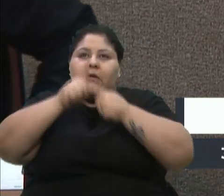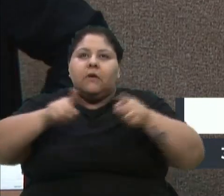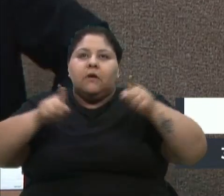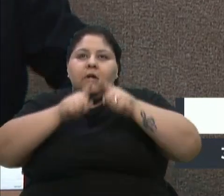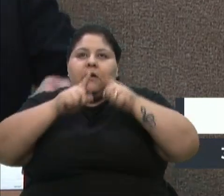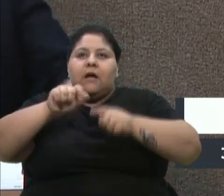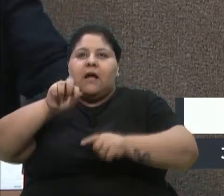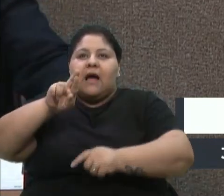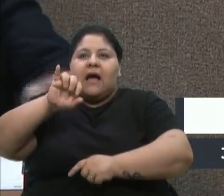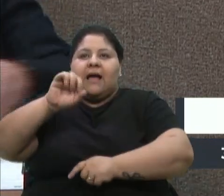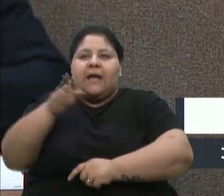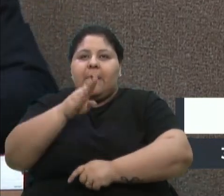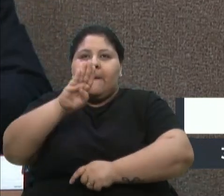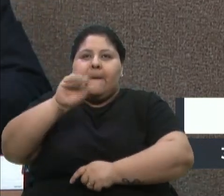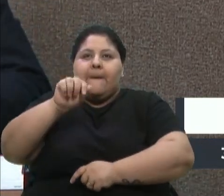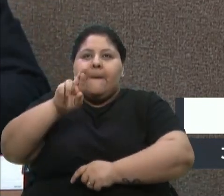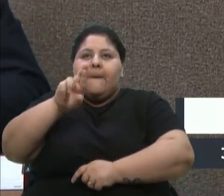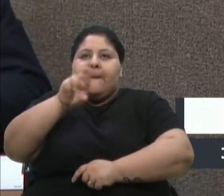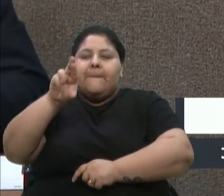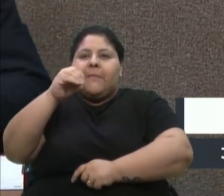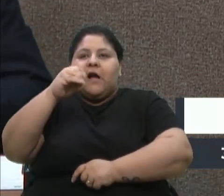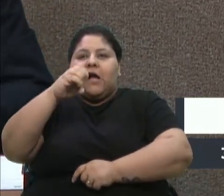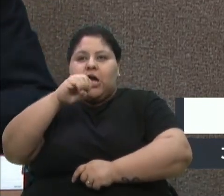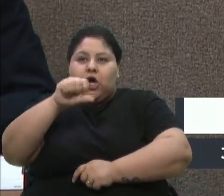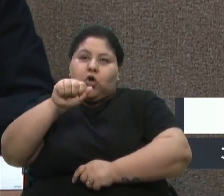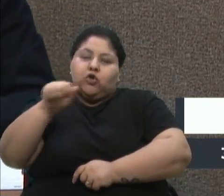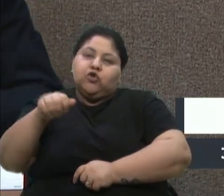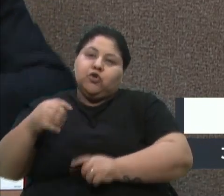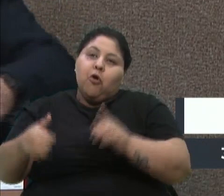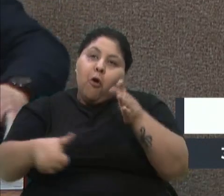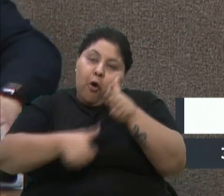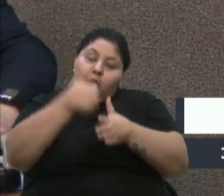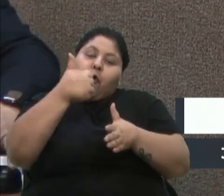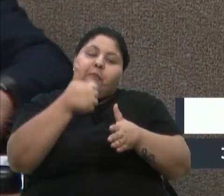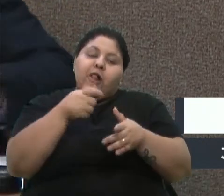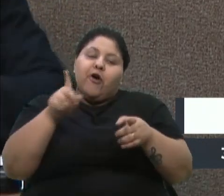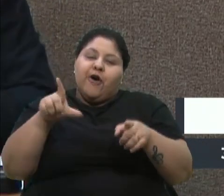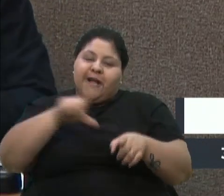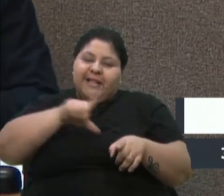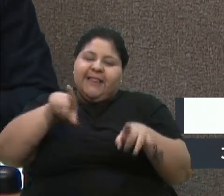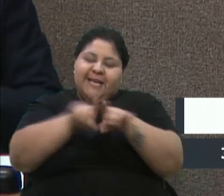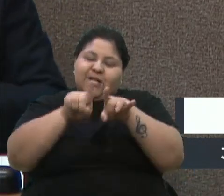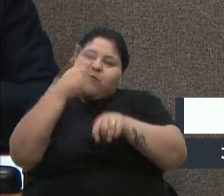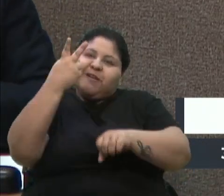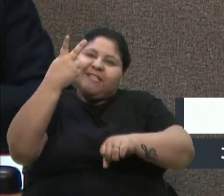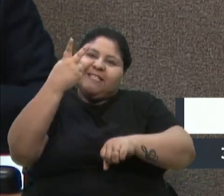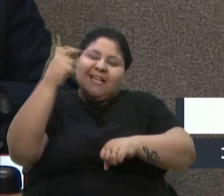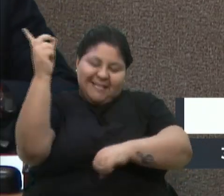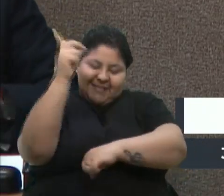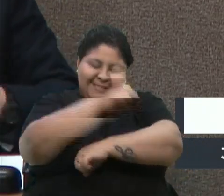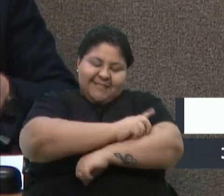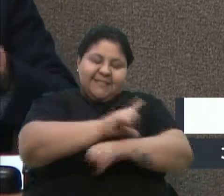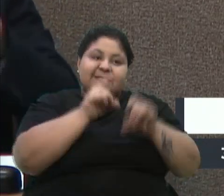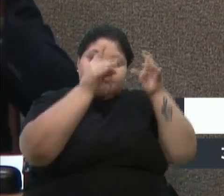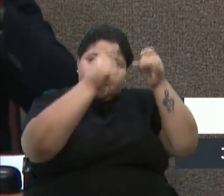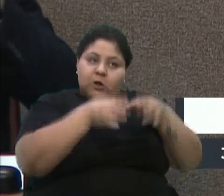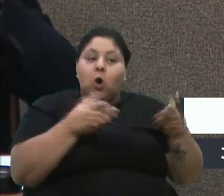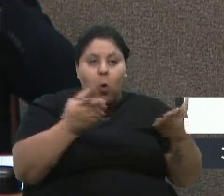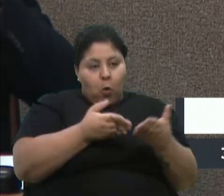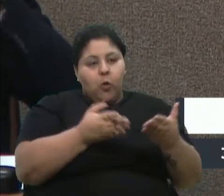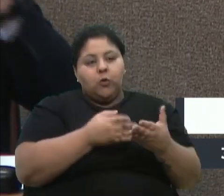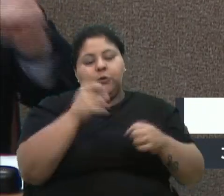nenhuma, a gente divulga duas. Então, parabéns aí aos radialistas por essa data, uma delas hoje, dia